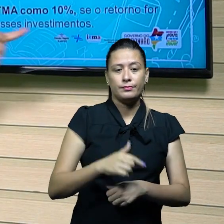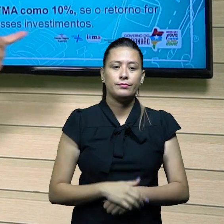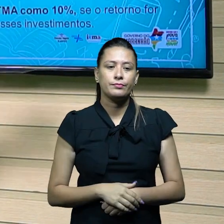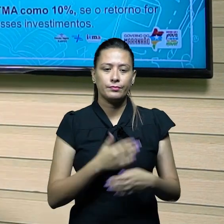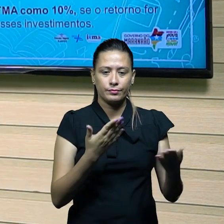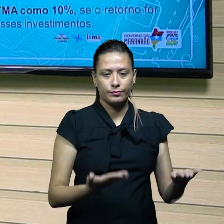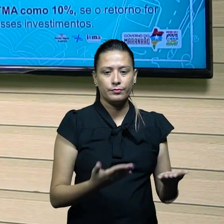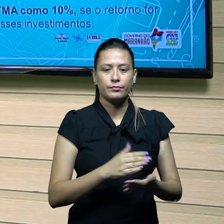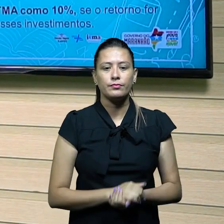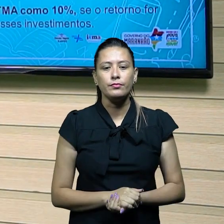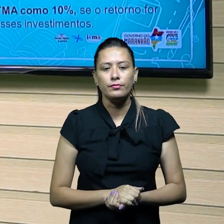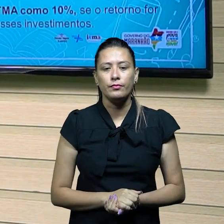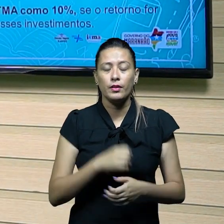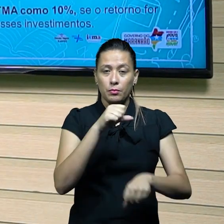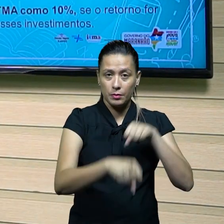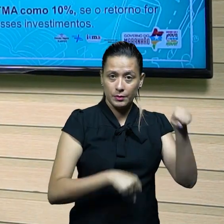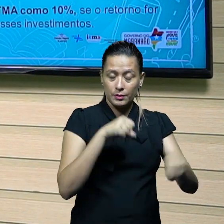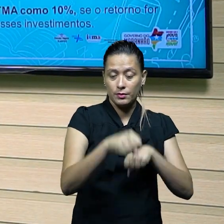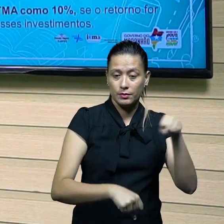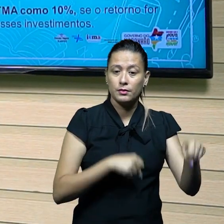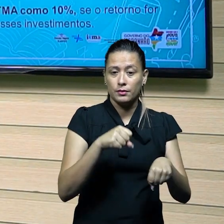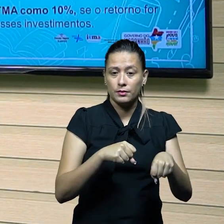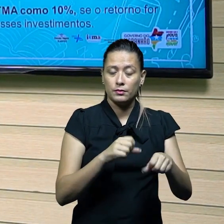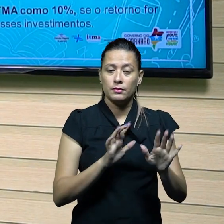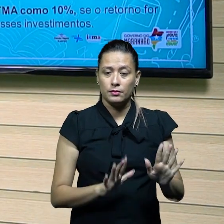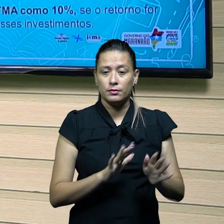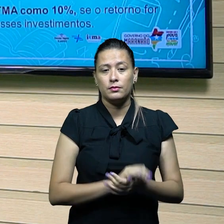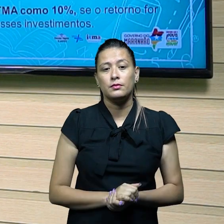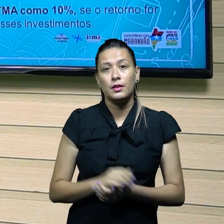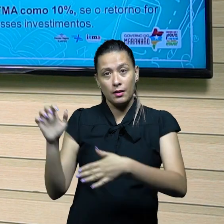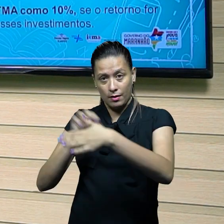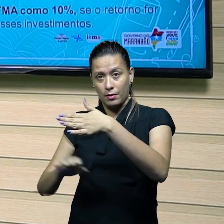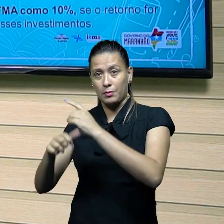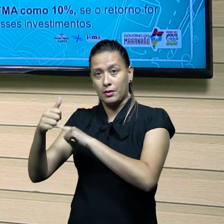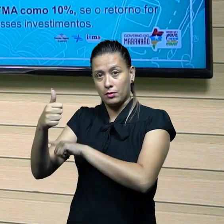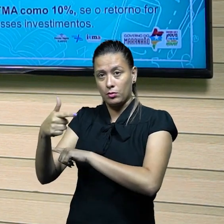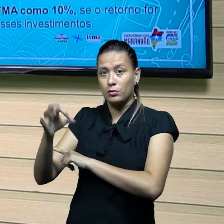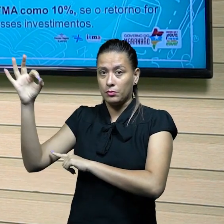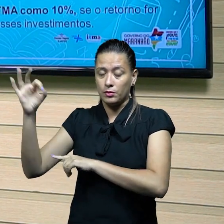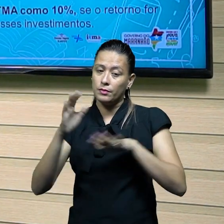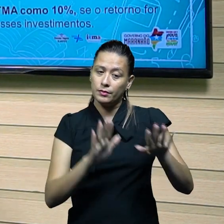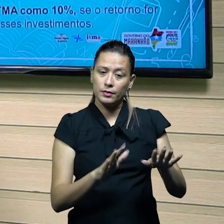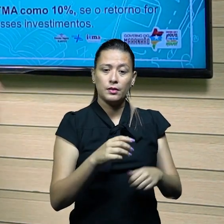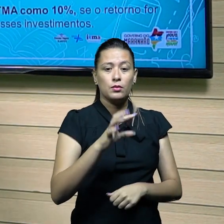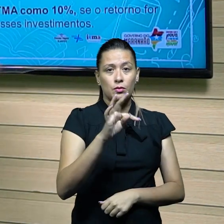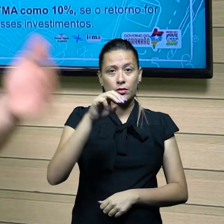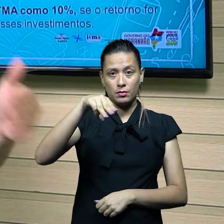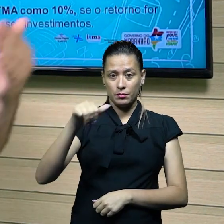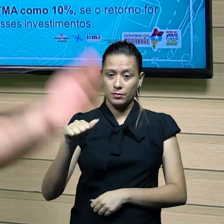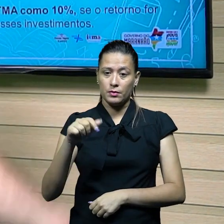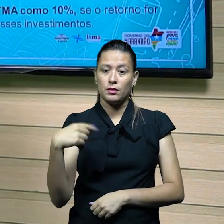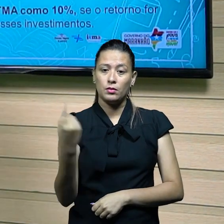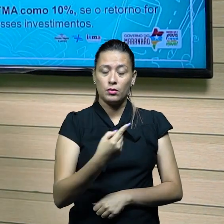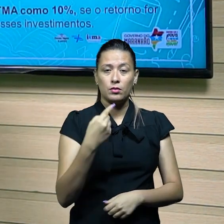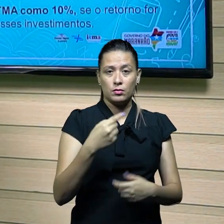e eu observar que esse retorno é menor que 10%, quer dizer que meu investimento não é lucrativo, eu não preciso, ou é melhor eu não gastar meu